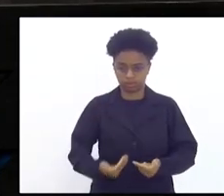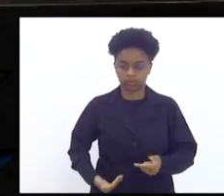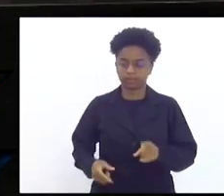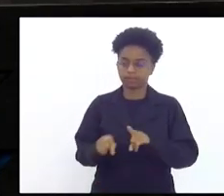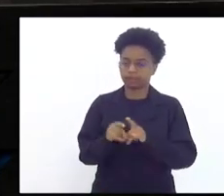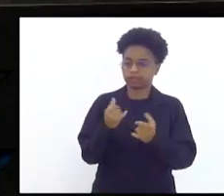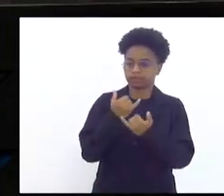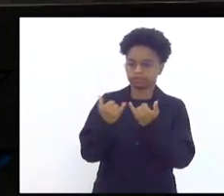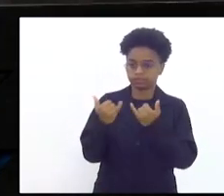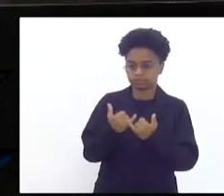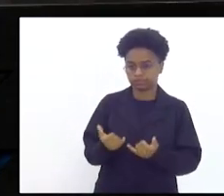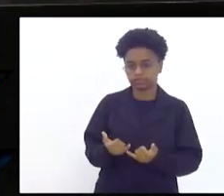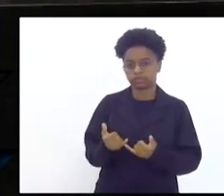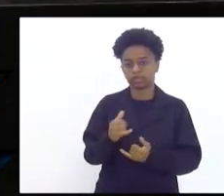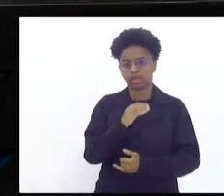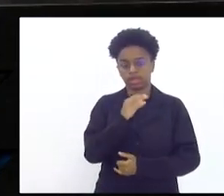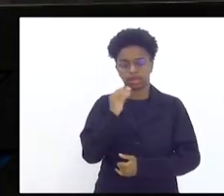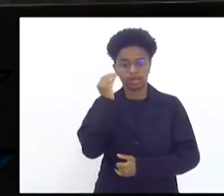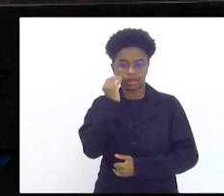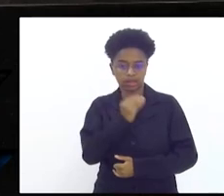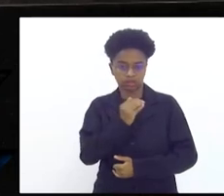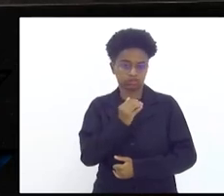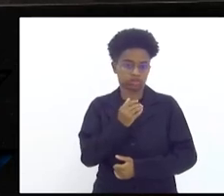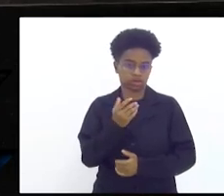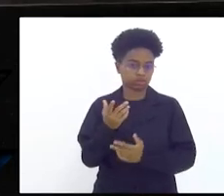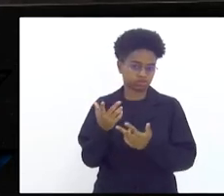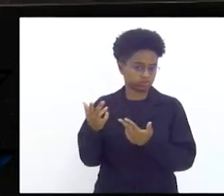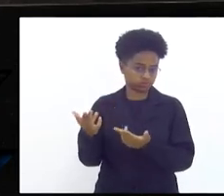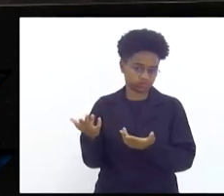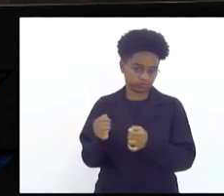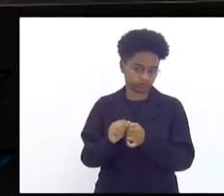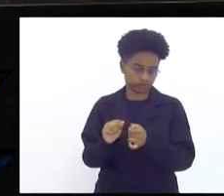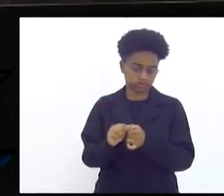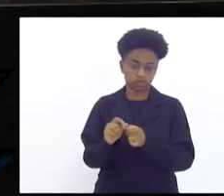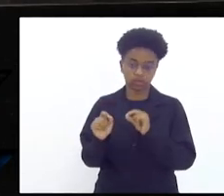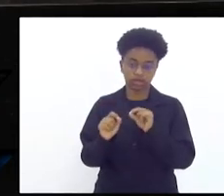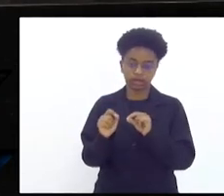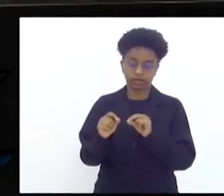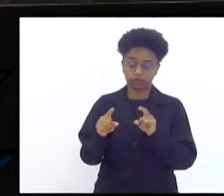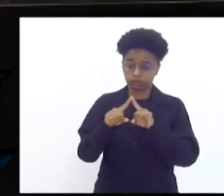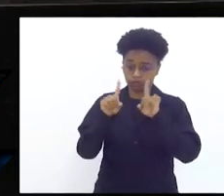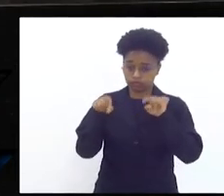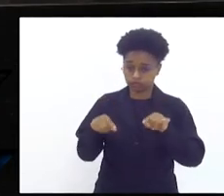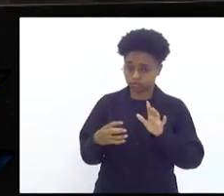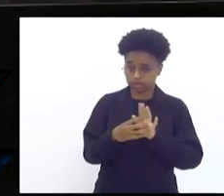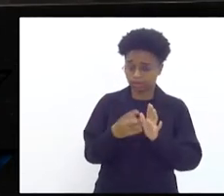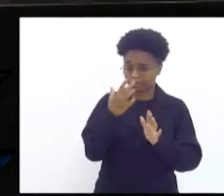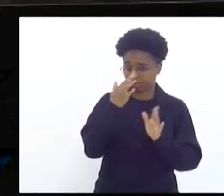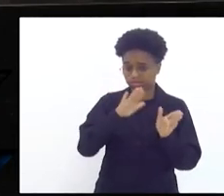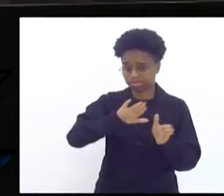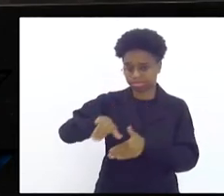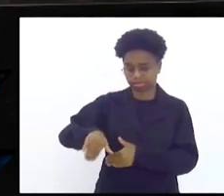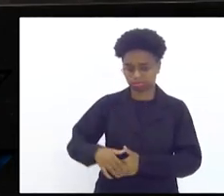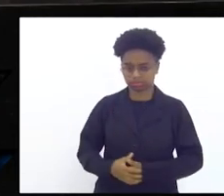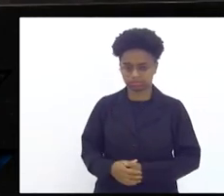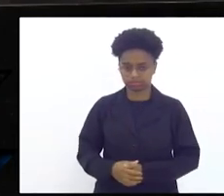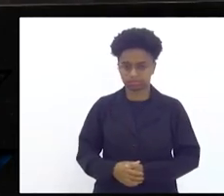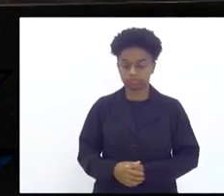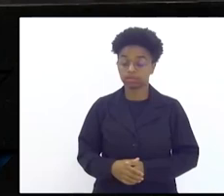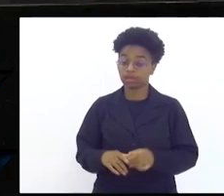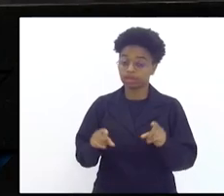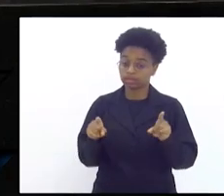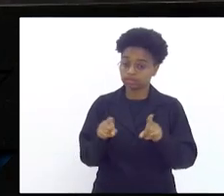inclusive com aquele Cláudio Castro assim faz que é a de tratar o servidor como algo à parte é também